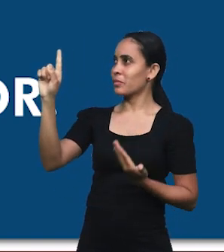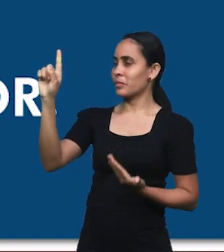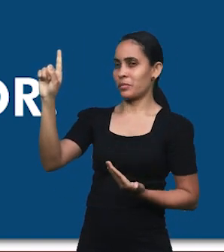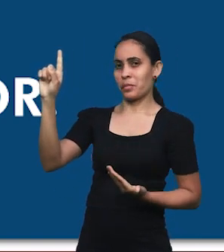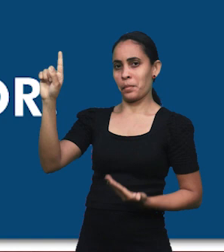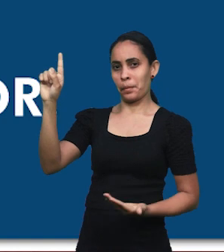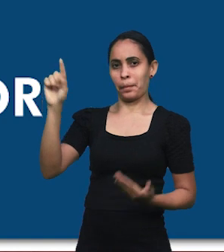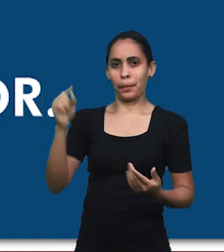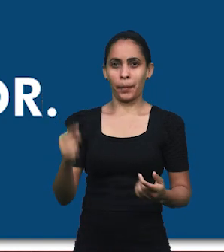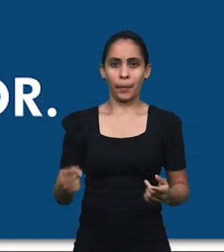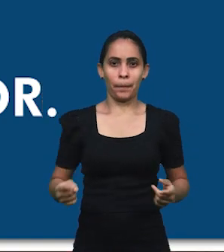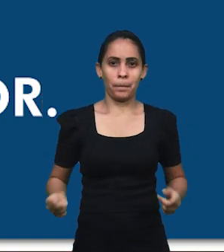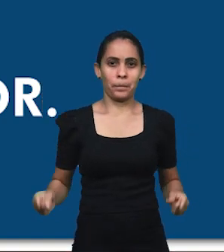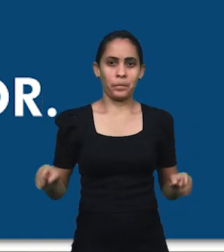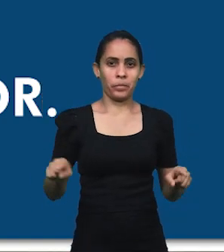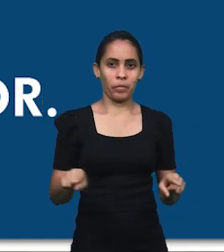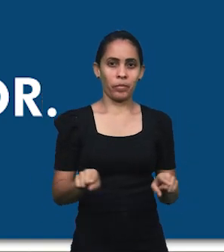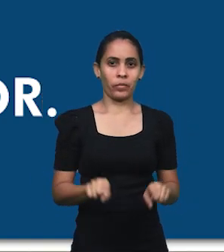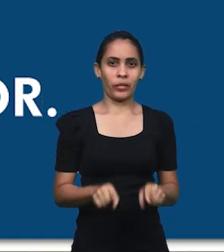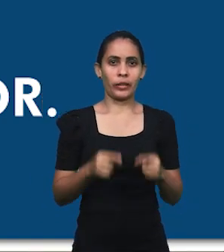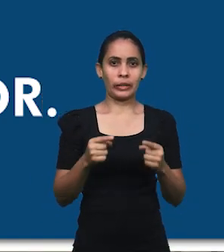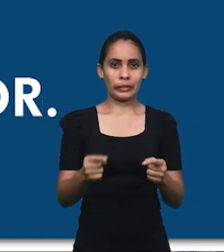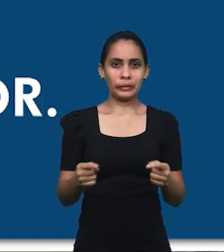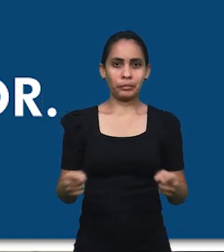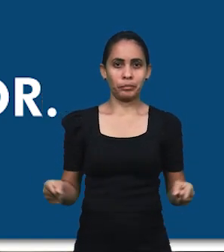És nosso